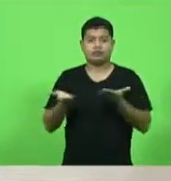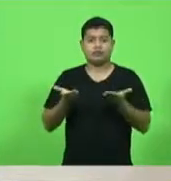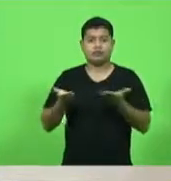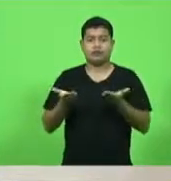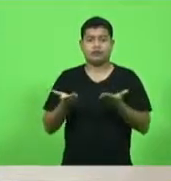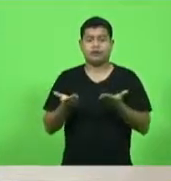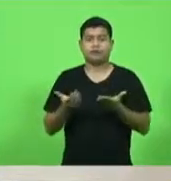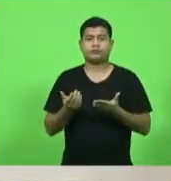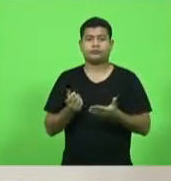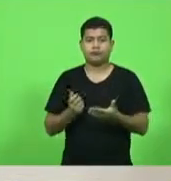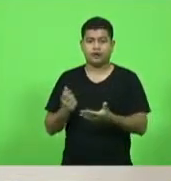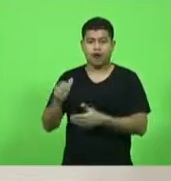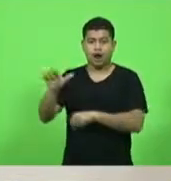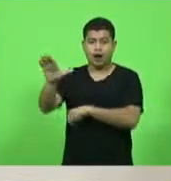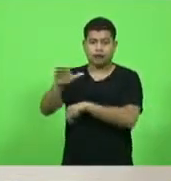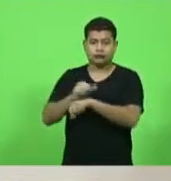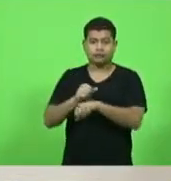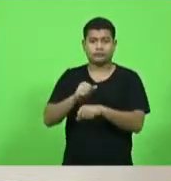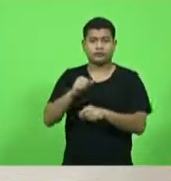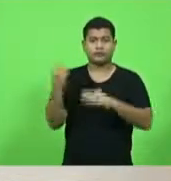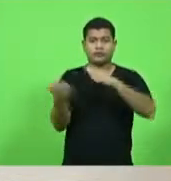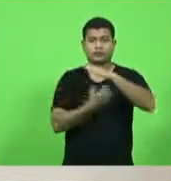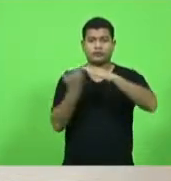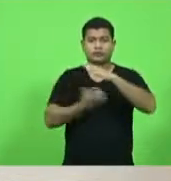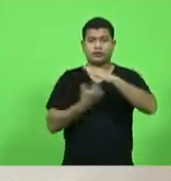a contratação de empresa para